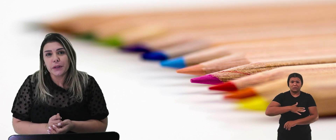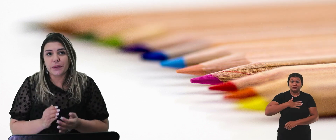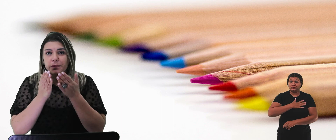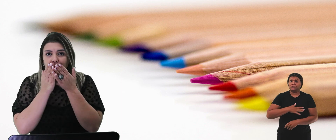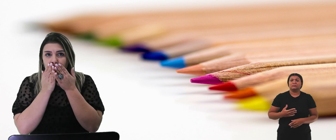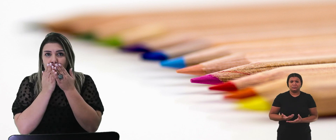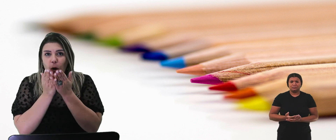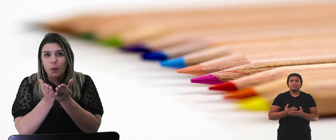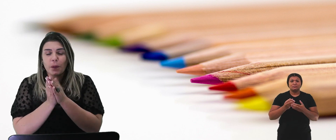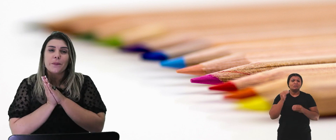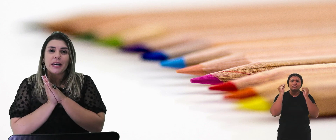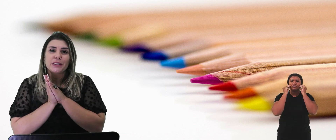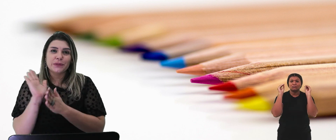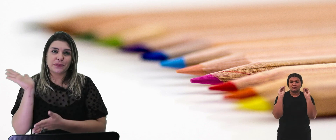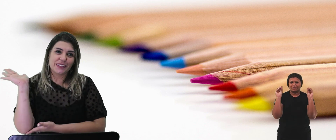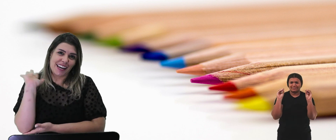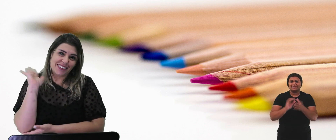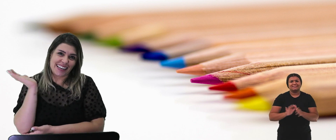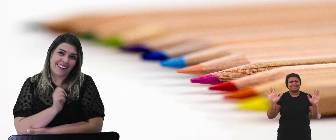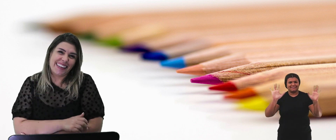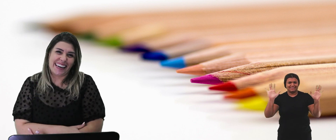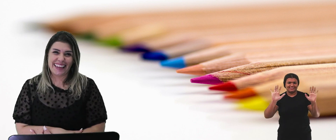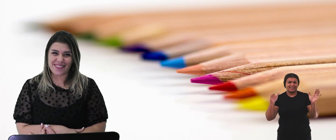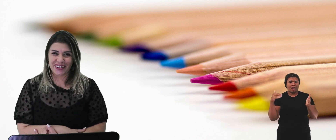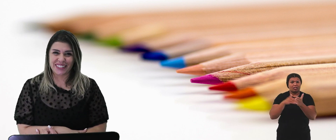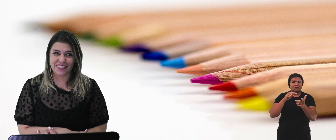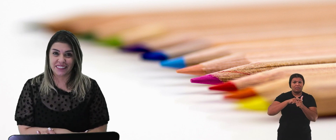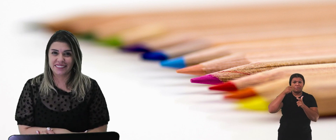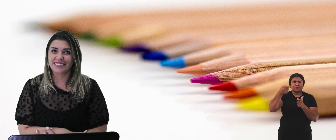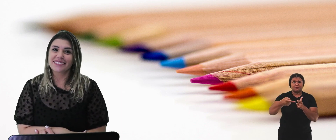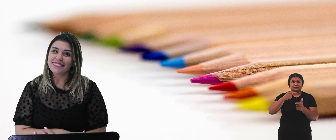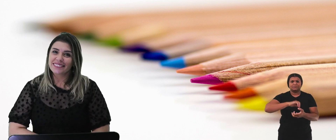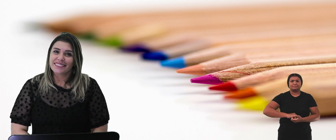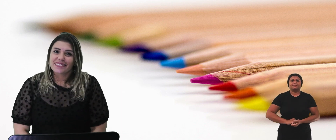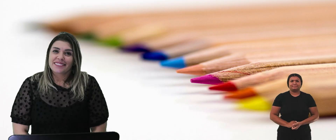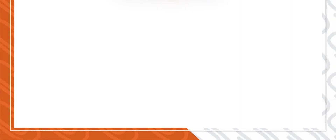muito. Um beijo, tchau, tchau e até a próxima!